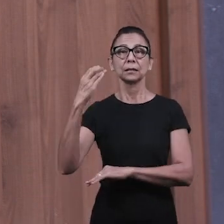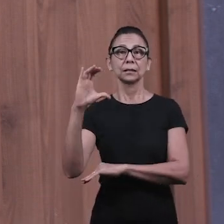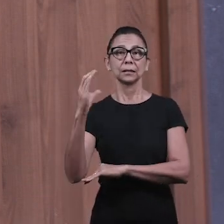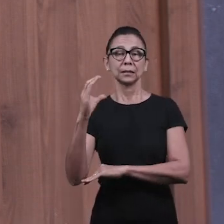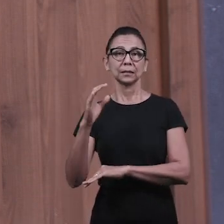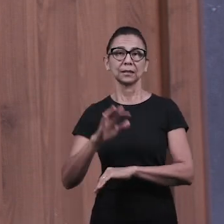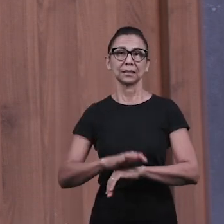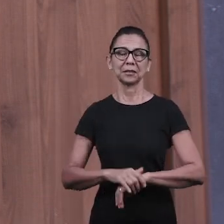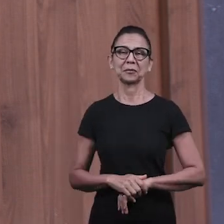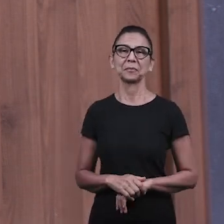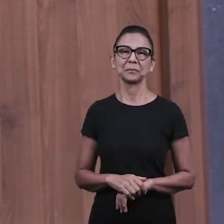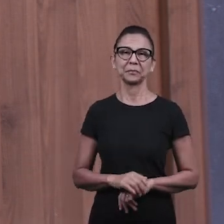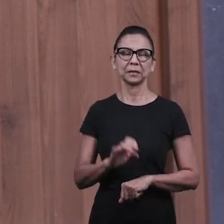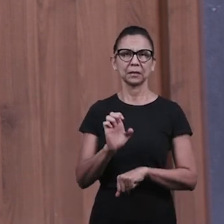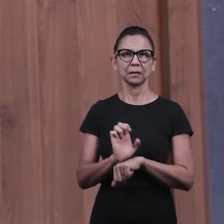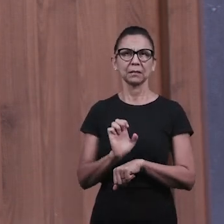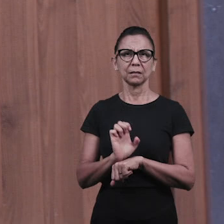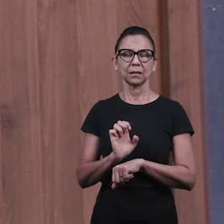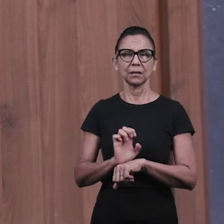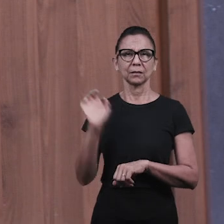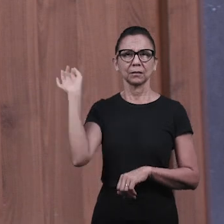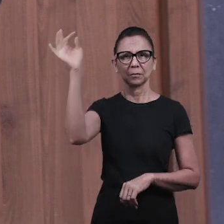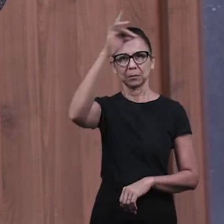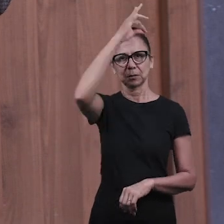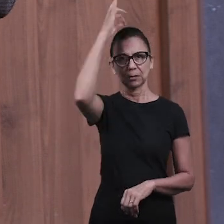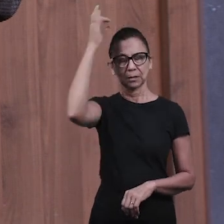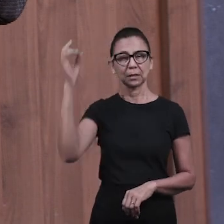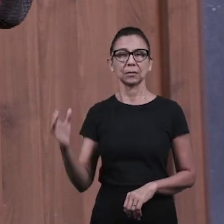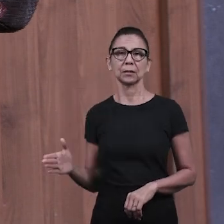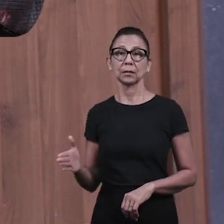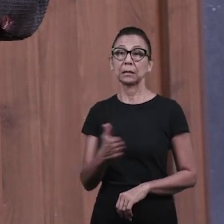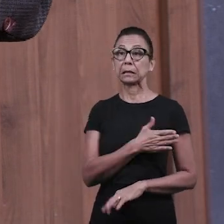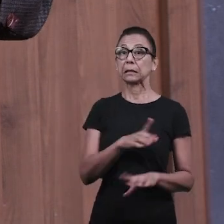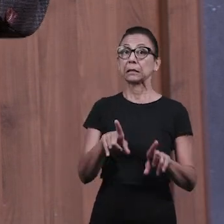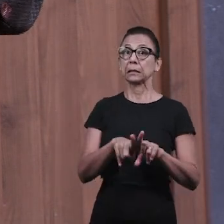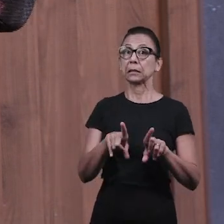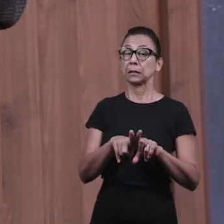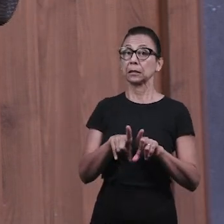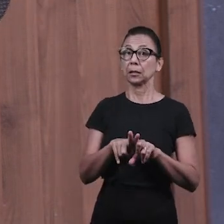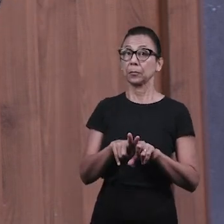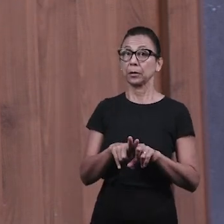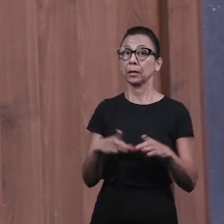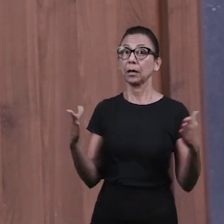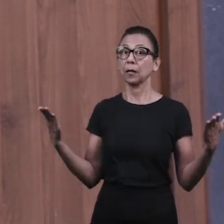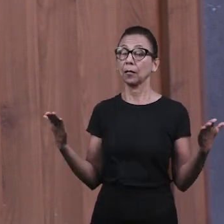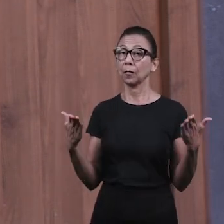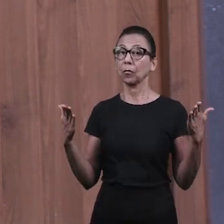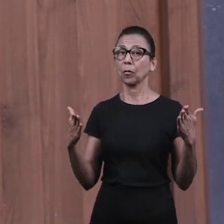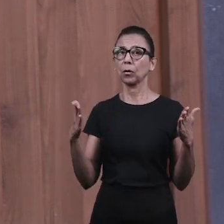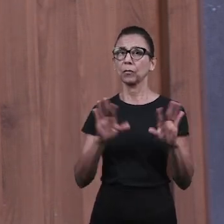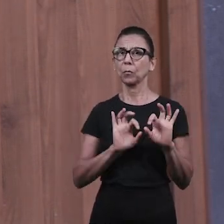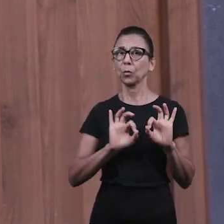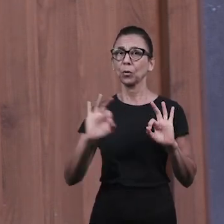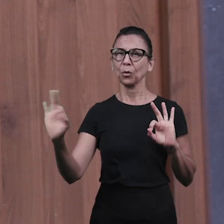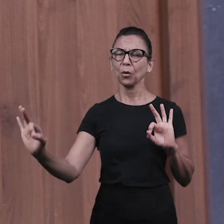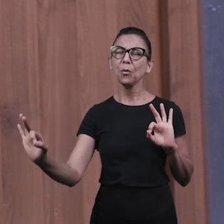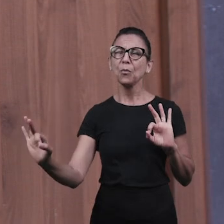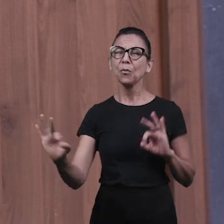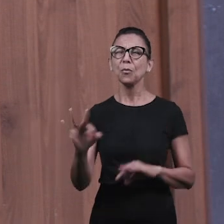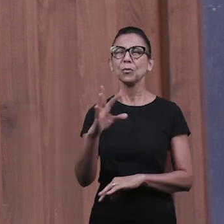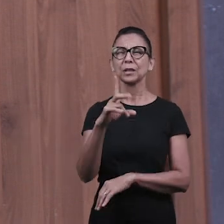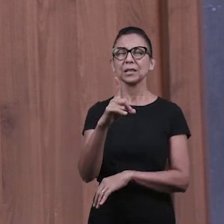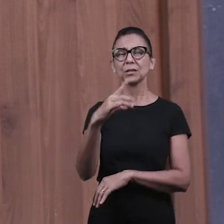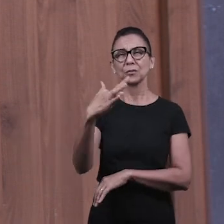direcionar esta pergunta também lá no Distrito Federal, saímos do estado do Espírito Santo com a Ágata e vamos para o